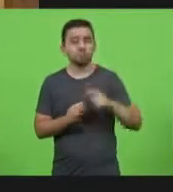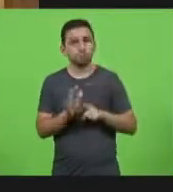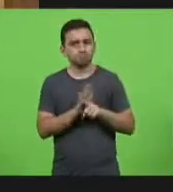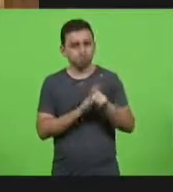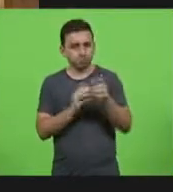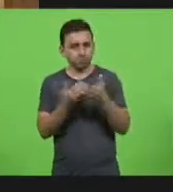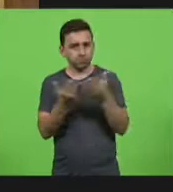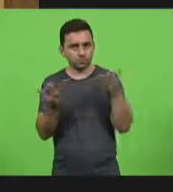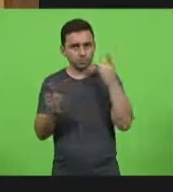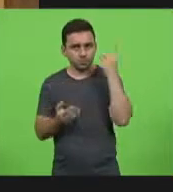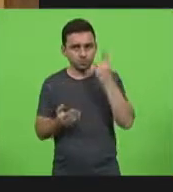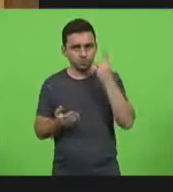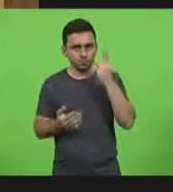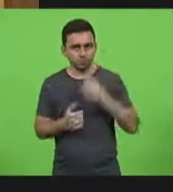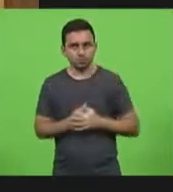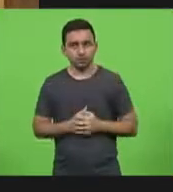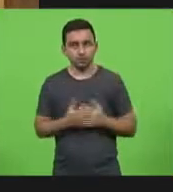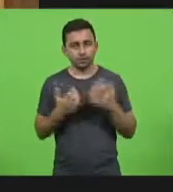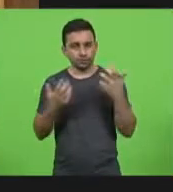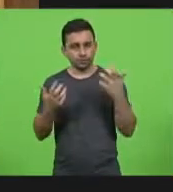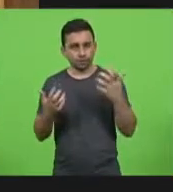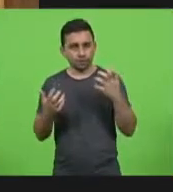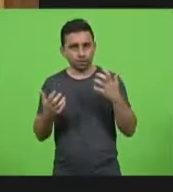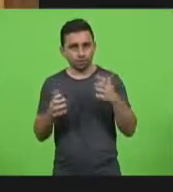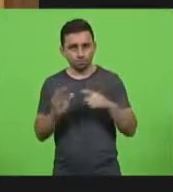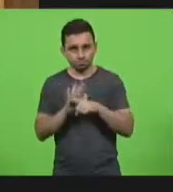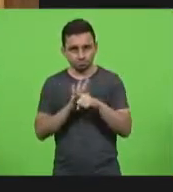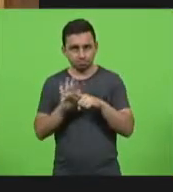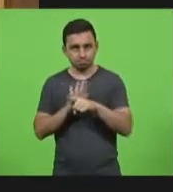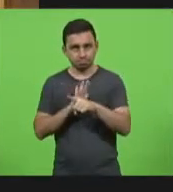deputados se querem fazer mais alguma pergunta.